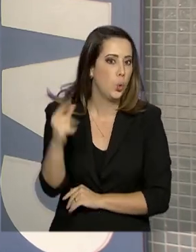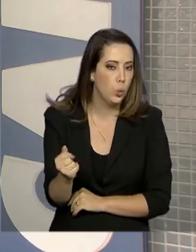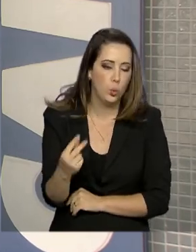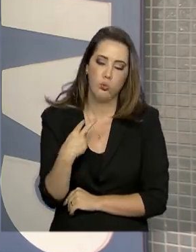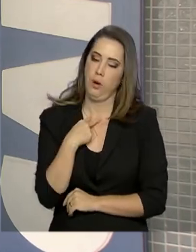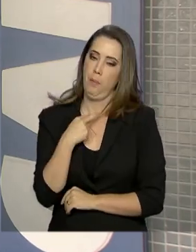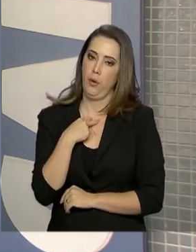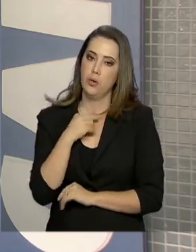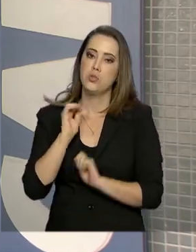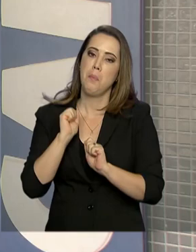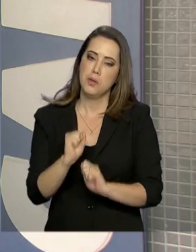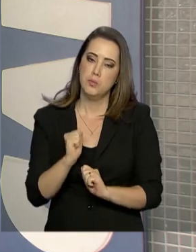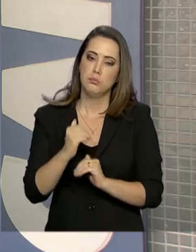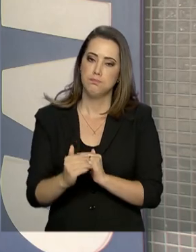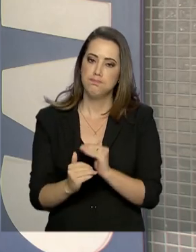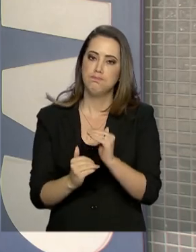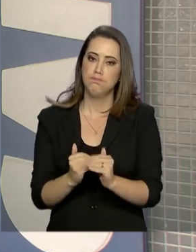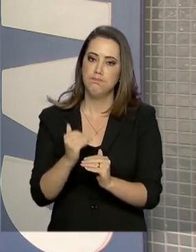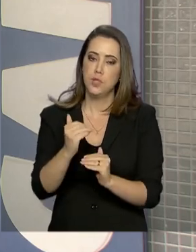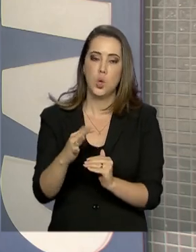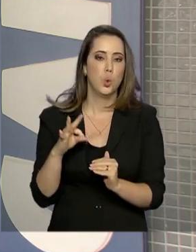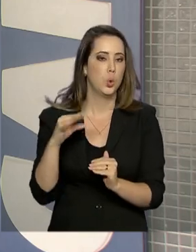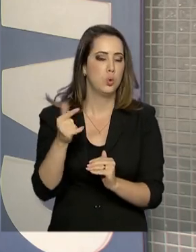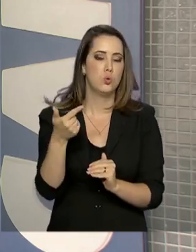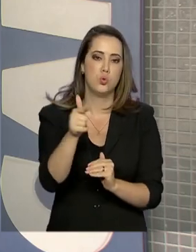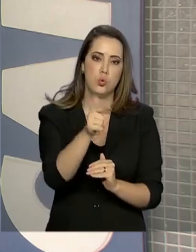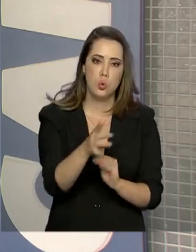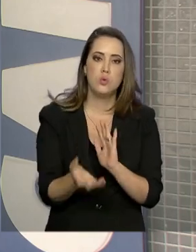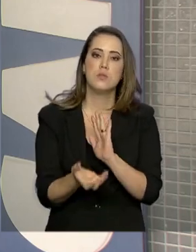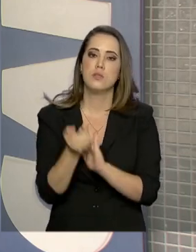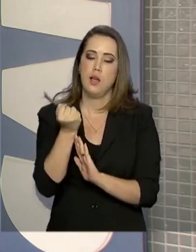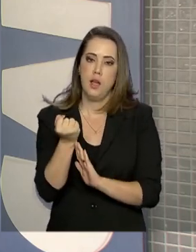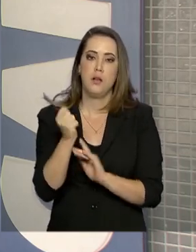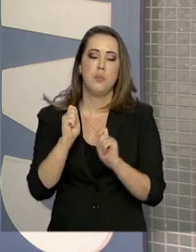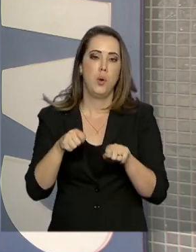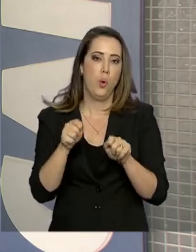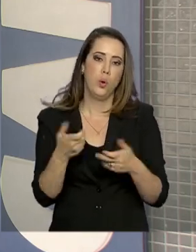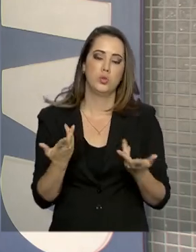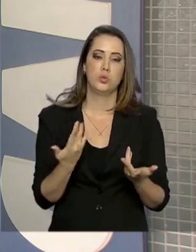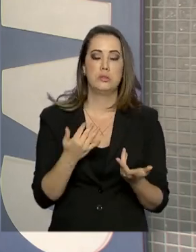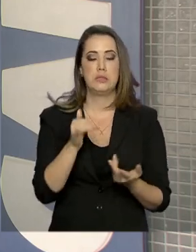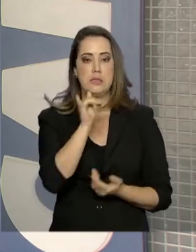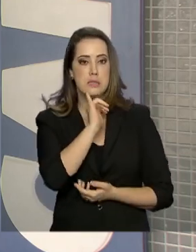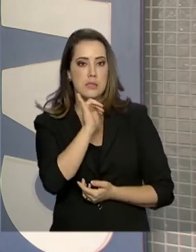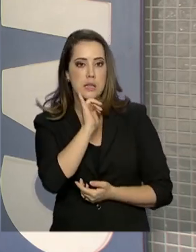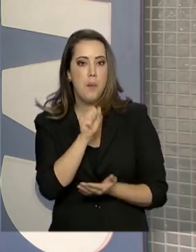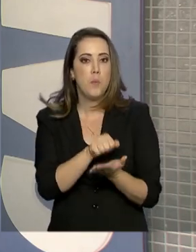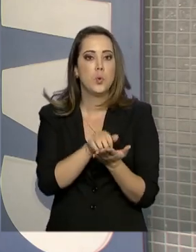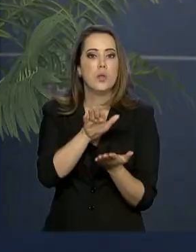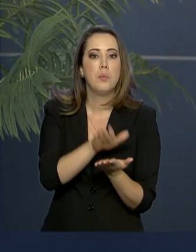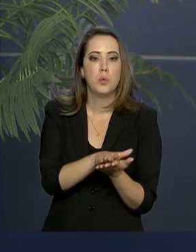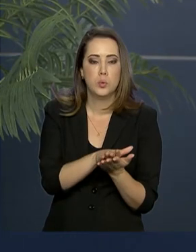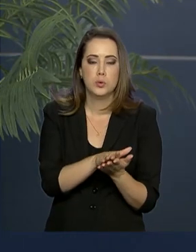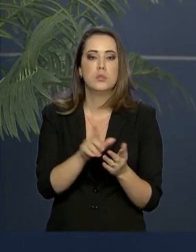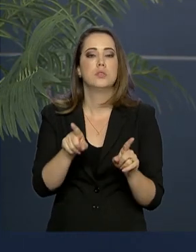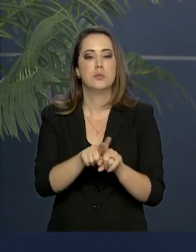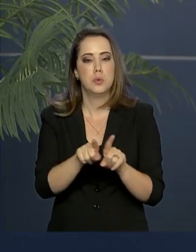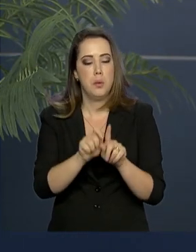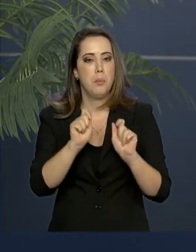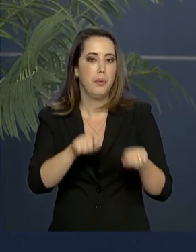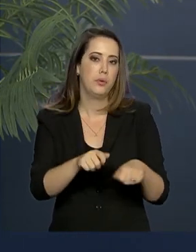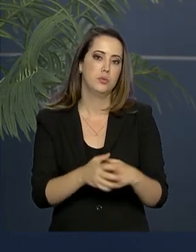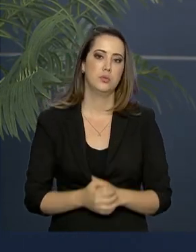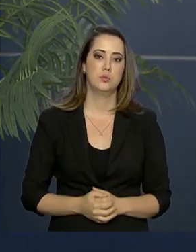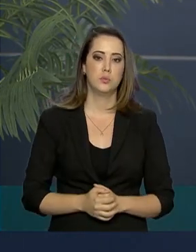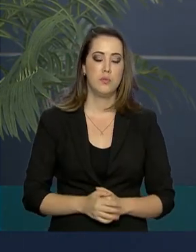Mas ele continua tendo direito a todas as demais modalidades de saque, incluindo o saque da multa recisória. Ele dá uma grande